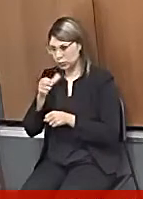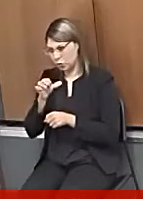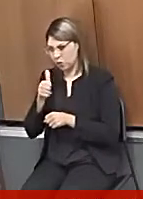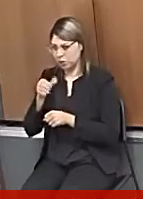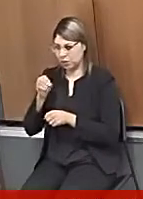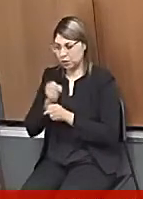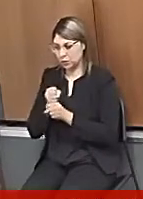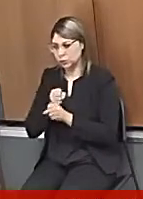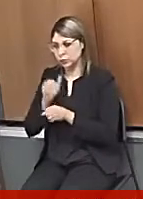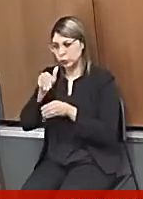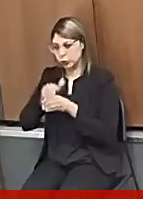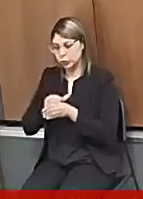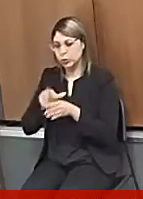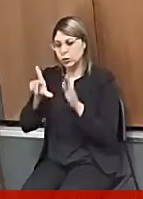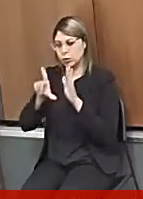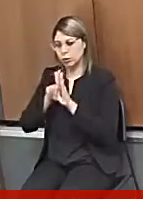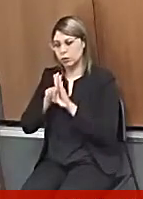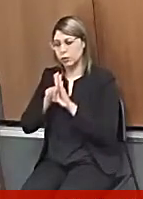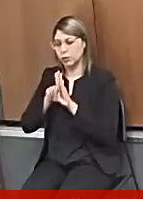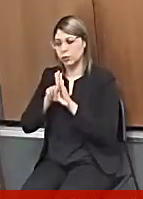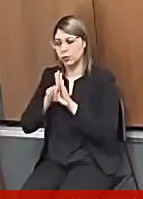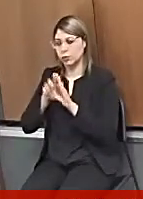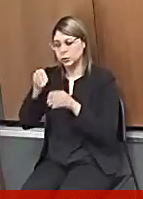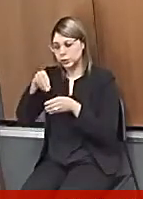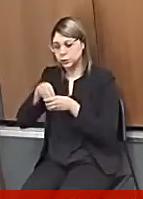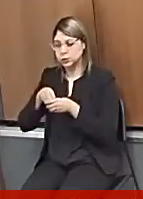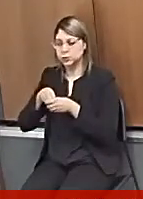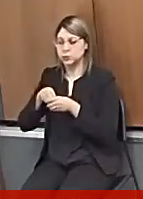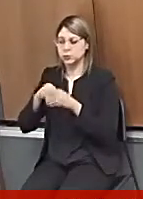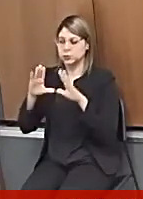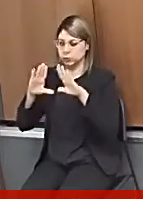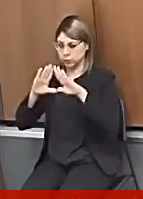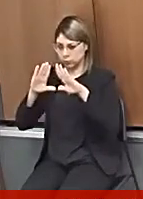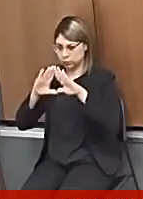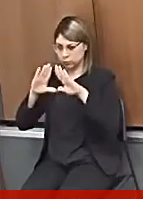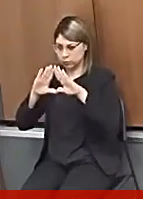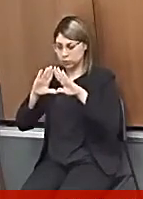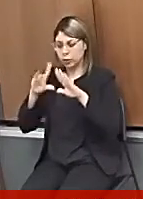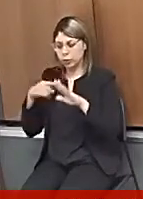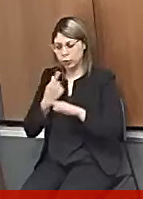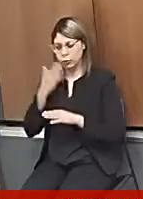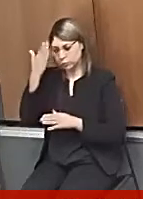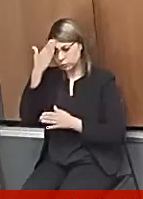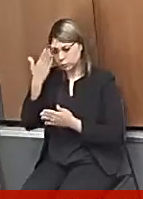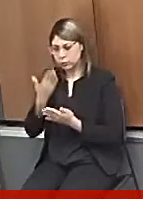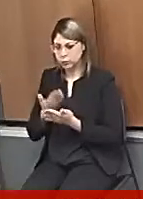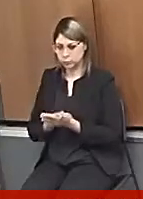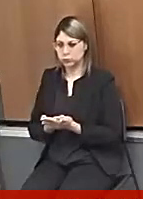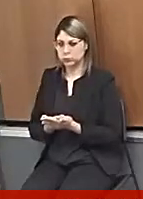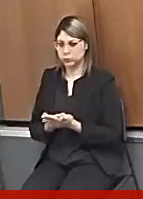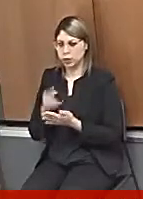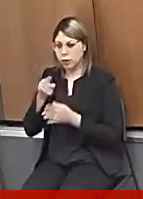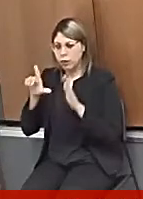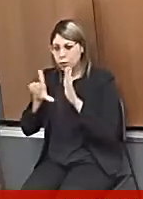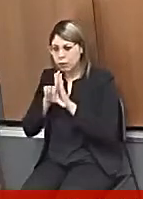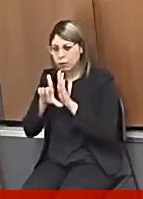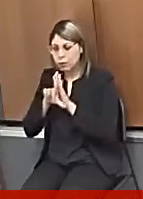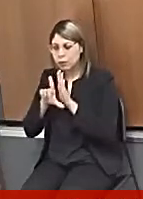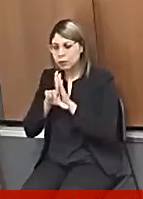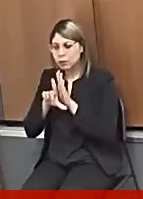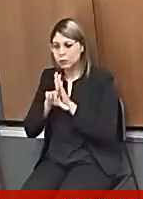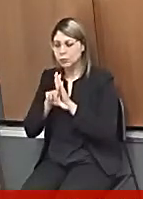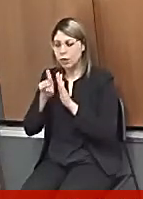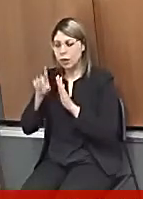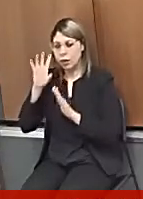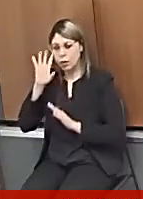anos que nós votamos uma lei aqui na assembléia legislativa acreditando que essa lei seria a